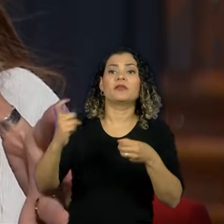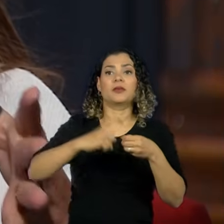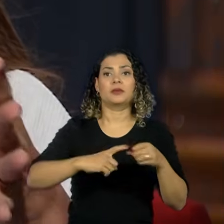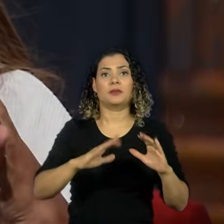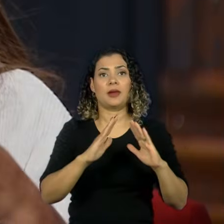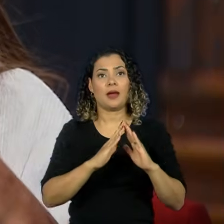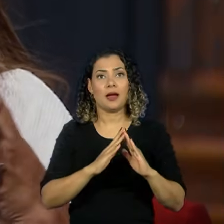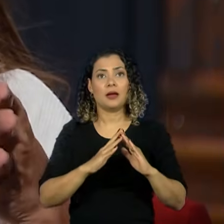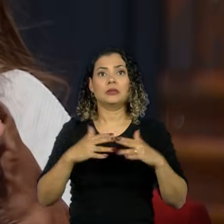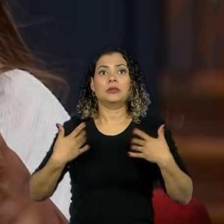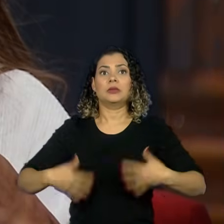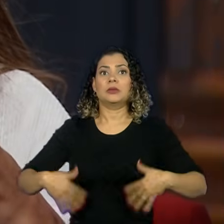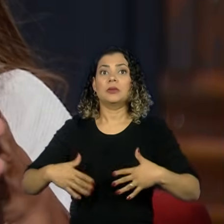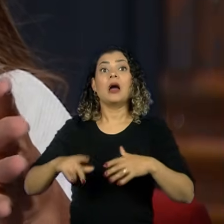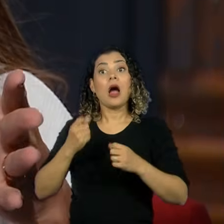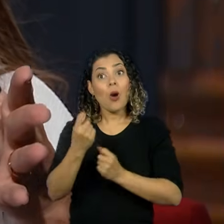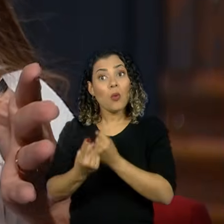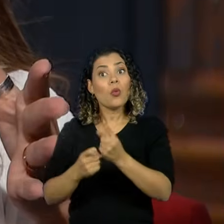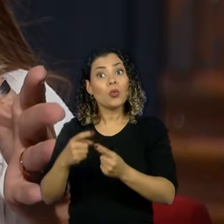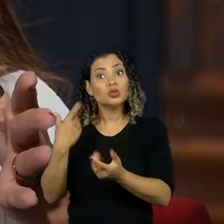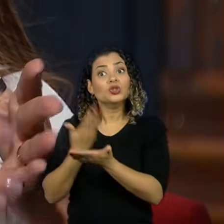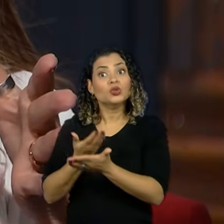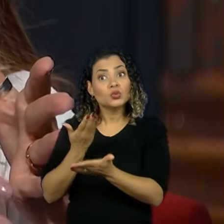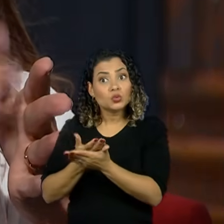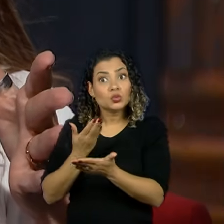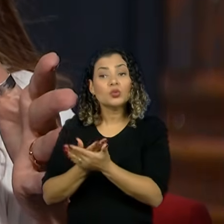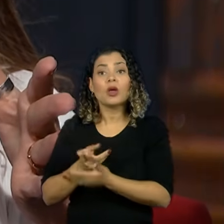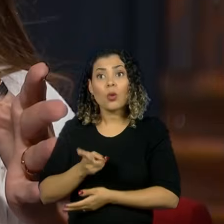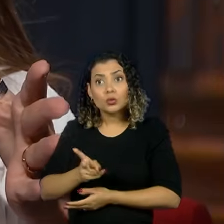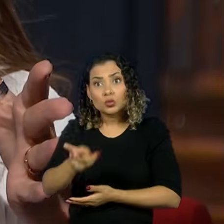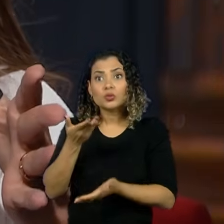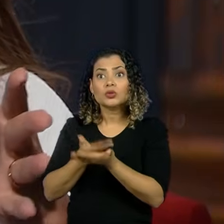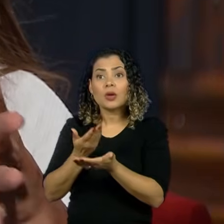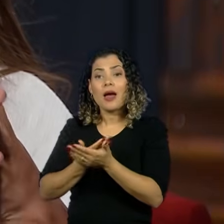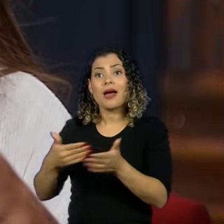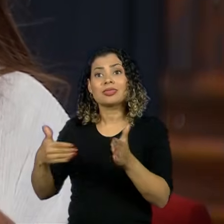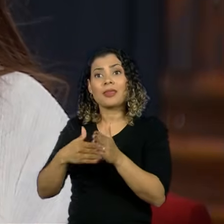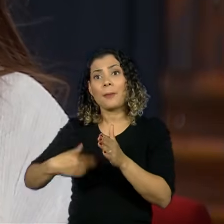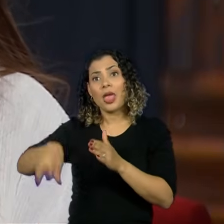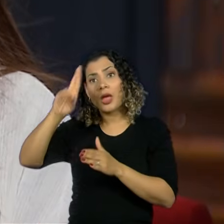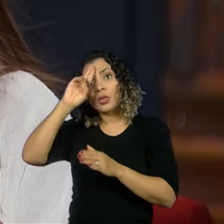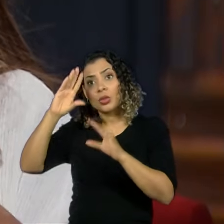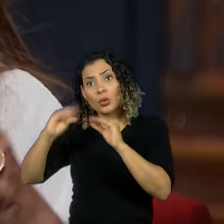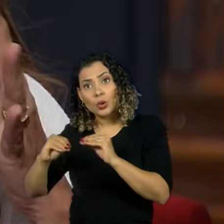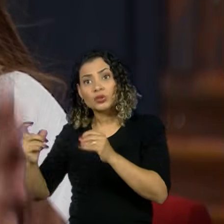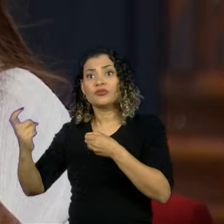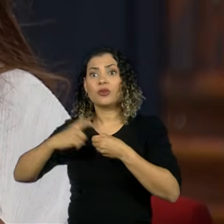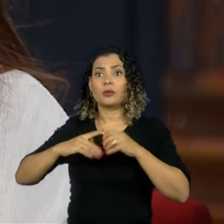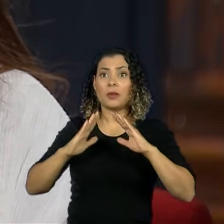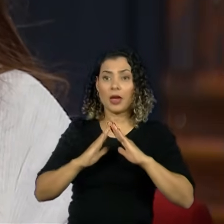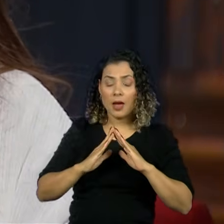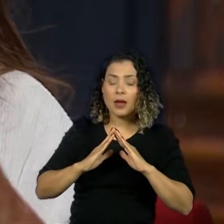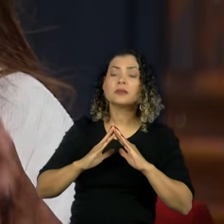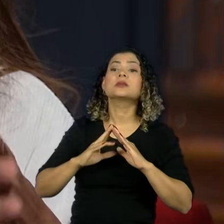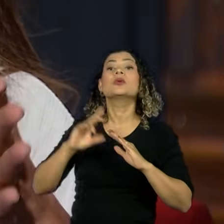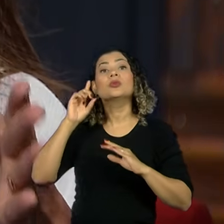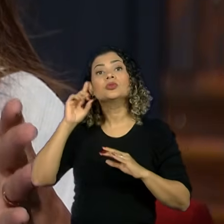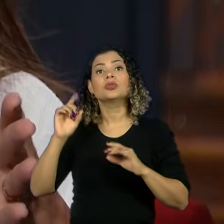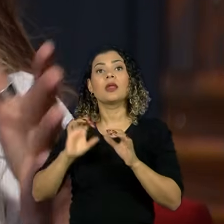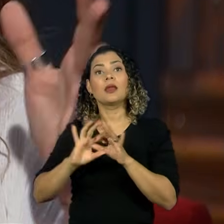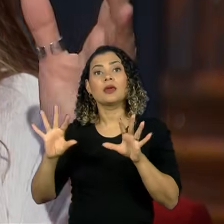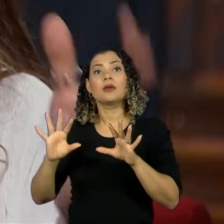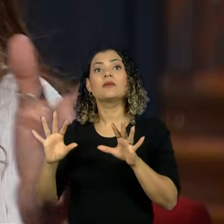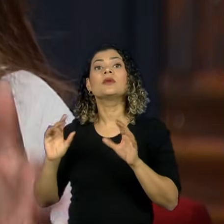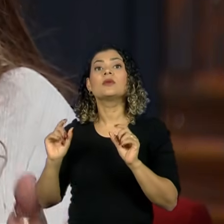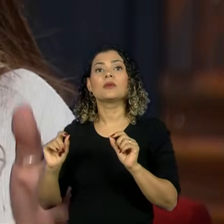à tarde, tem estudantes que estão, né, gente que estuda até meia-noite, volta para casa e no dia livre está ali